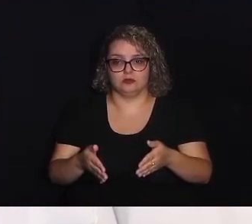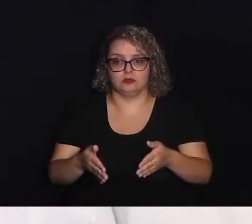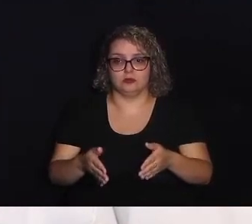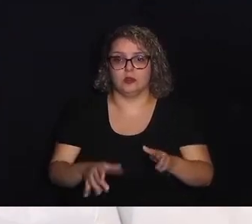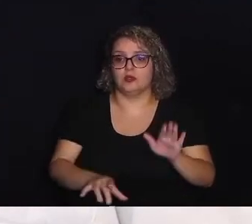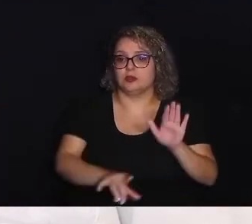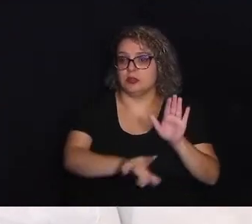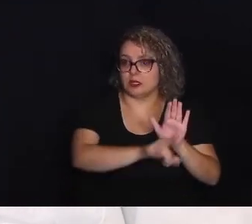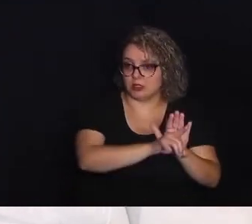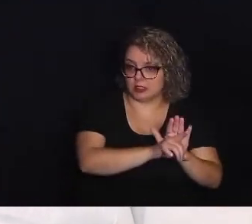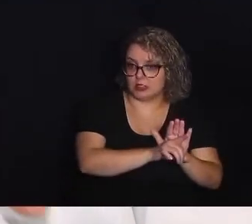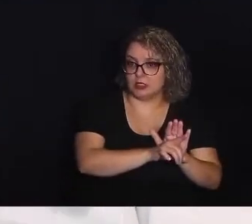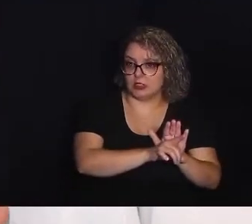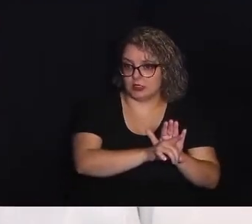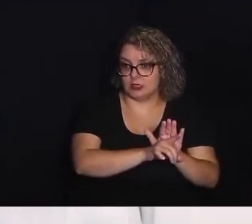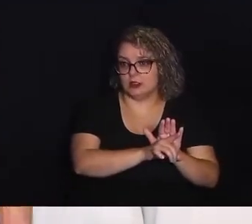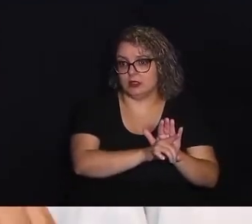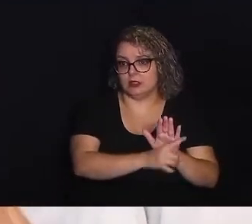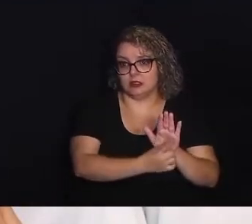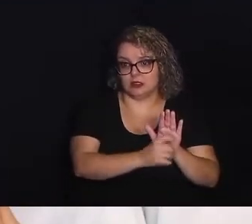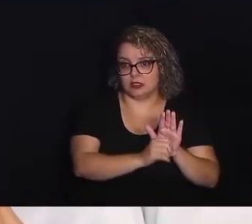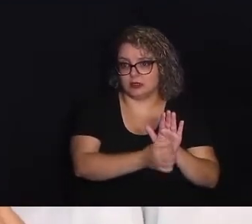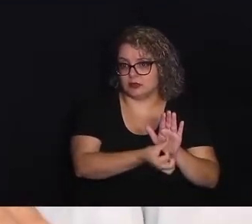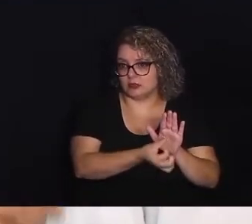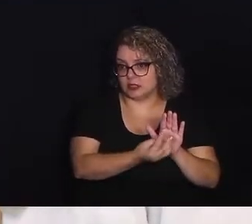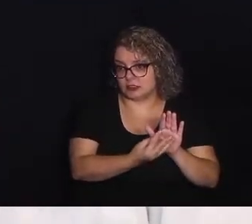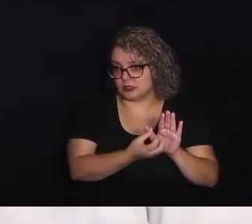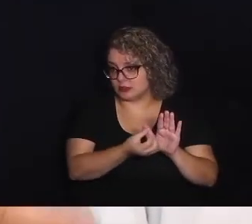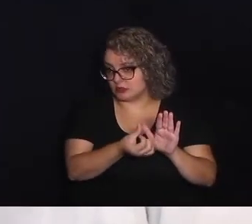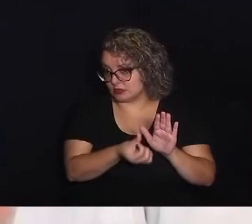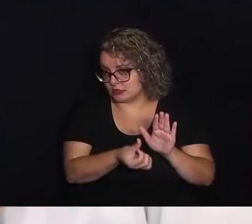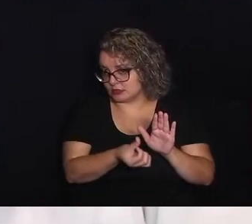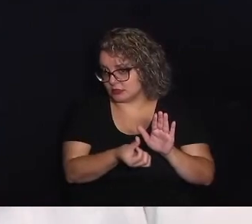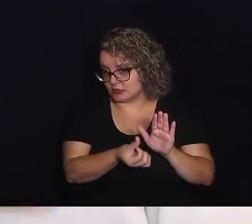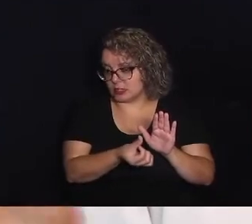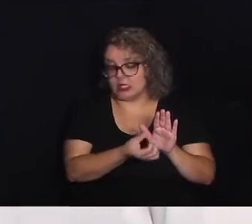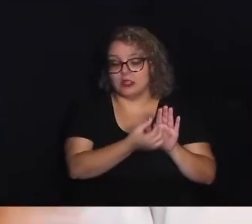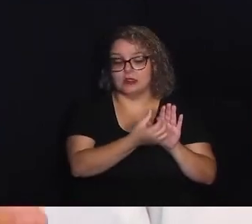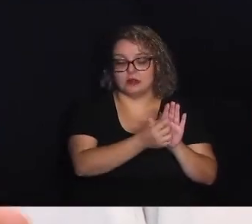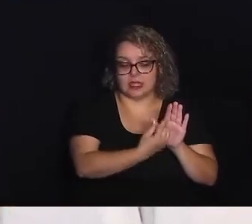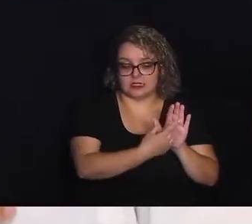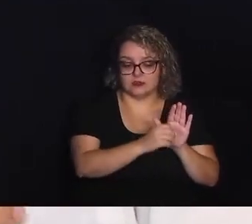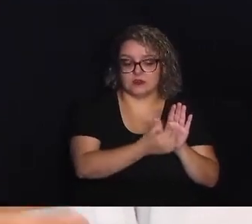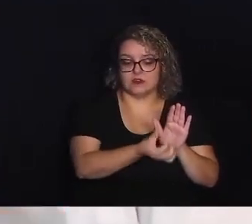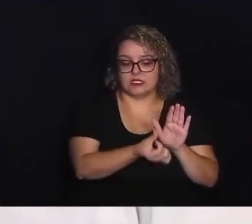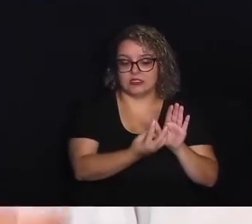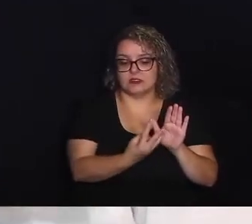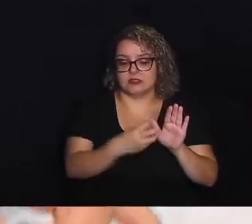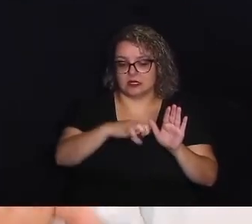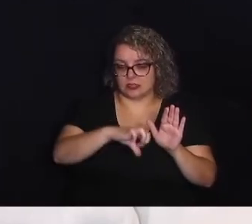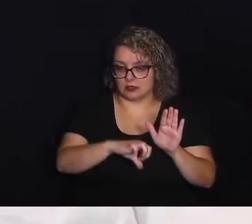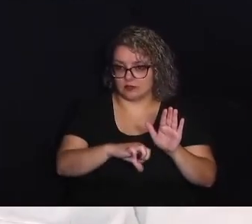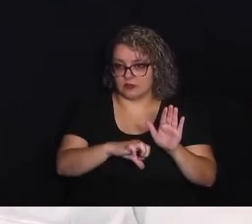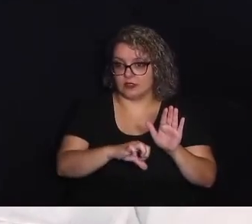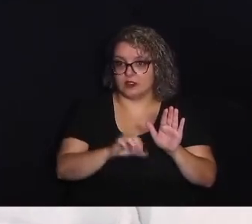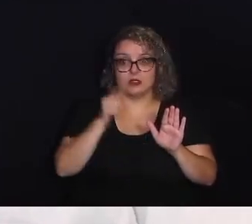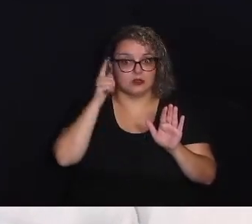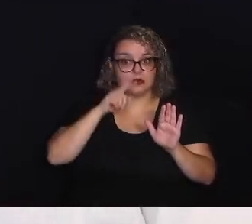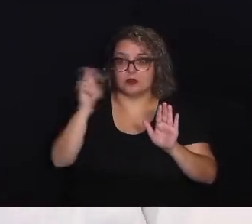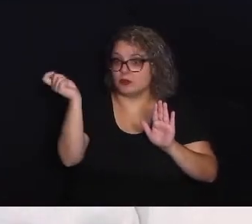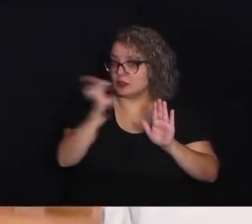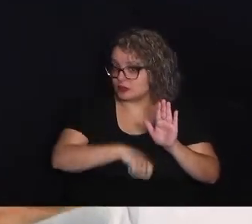nó tanto na questão da lei que lei 10.639 que não consegue